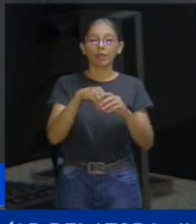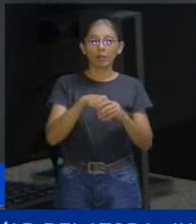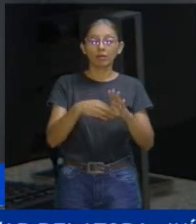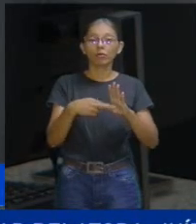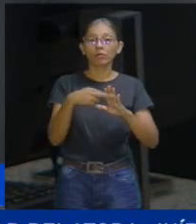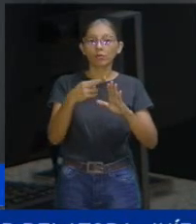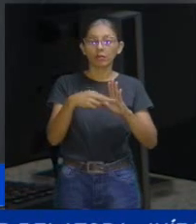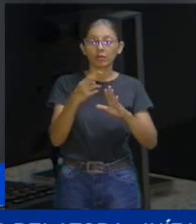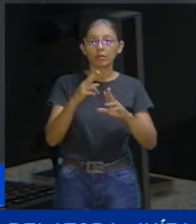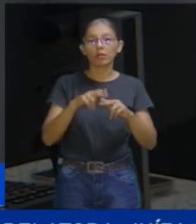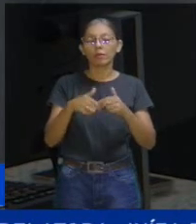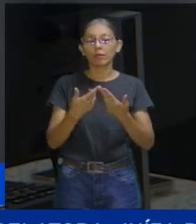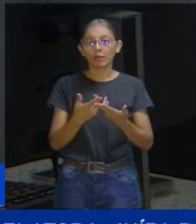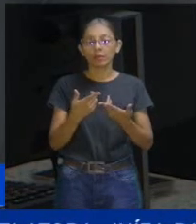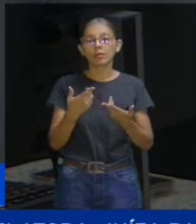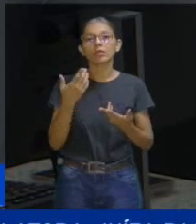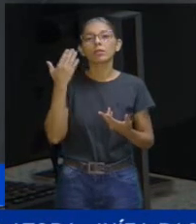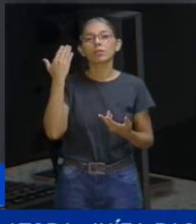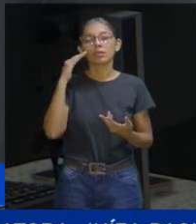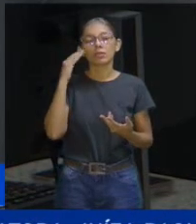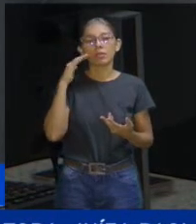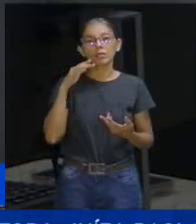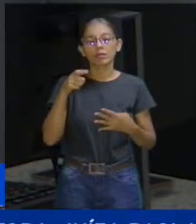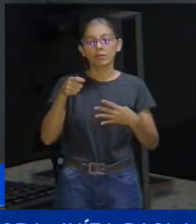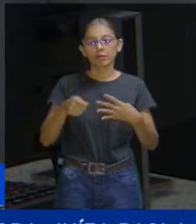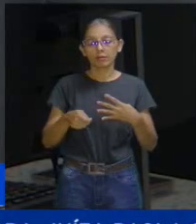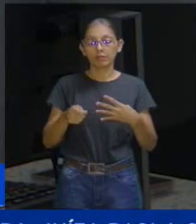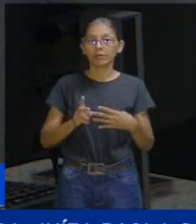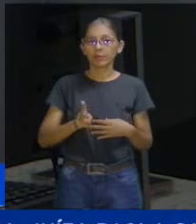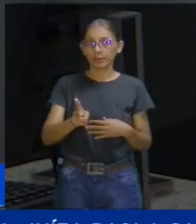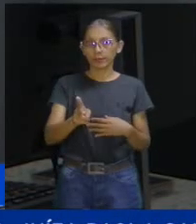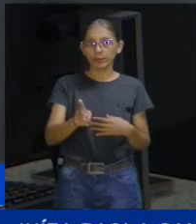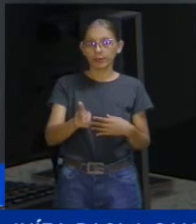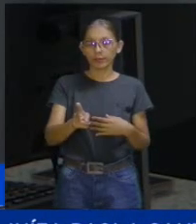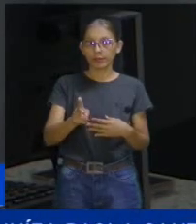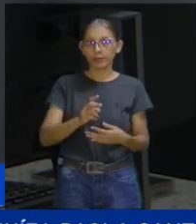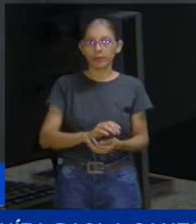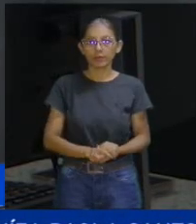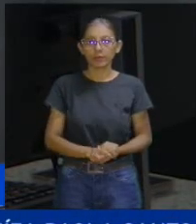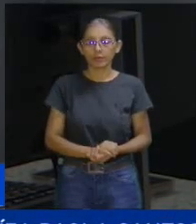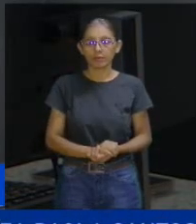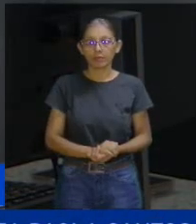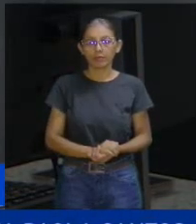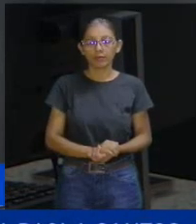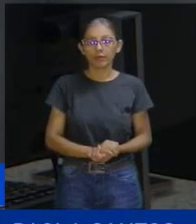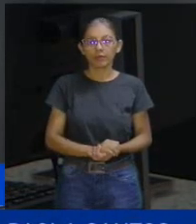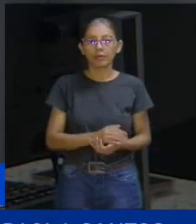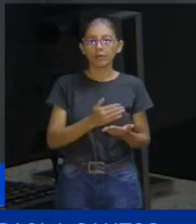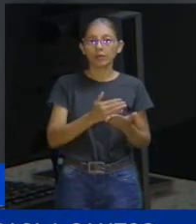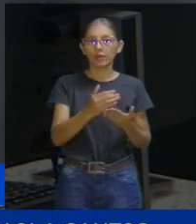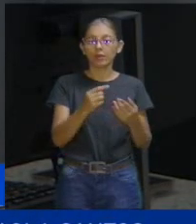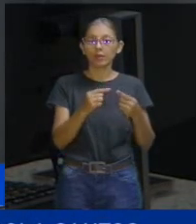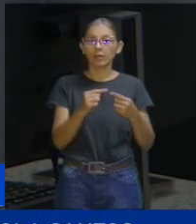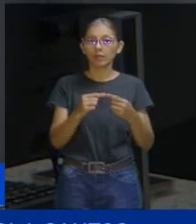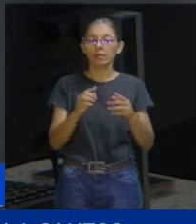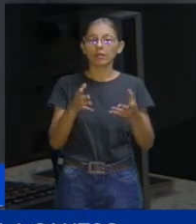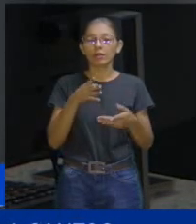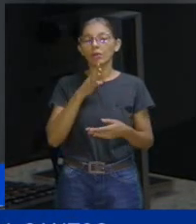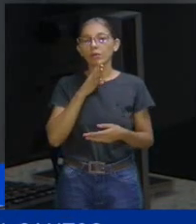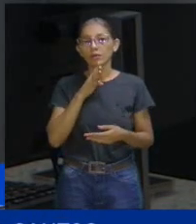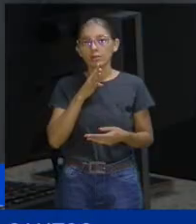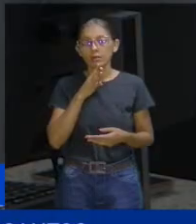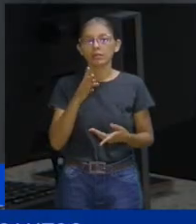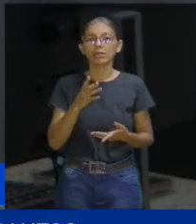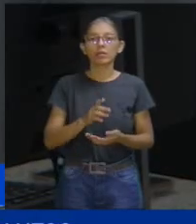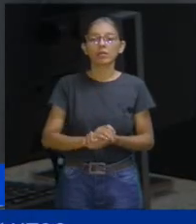por manter a sentença no seu termo inicial, quanto ao reconhecimento